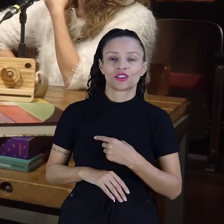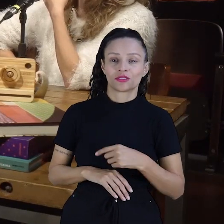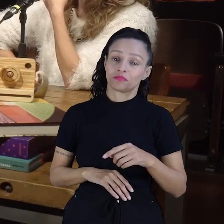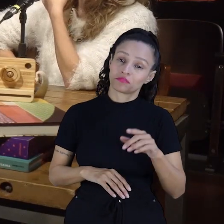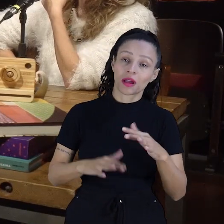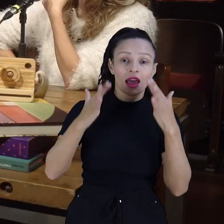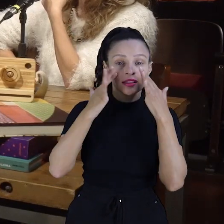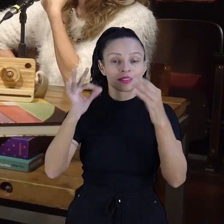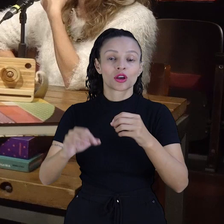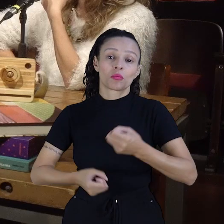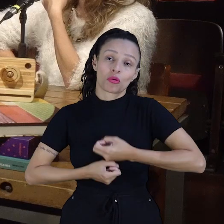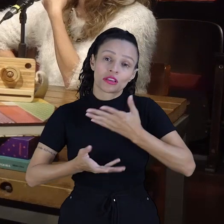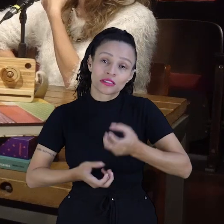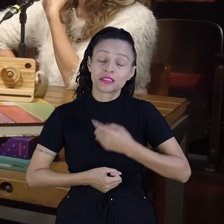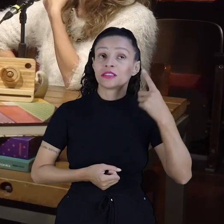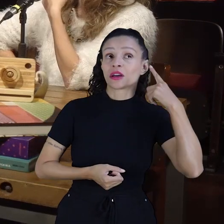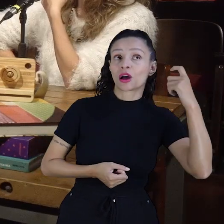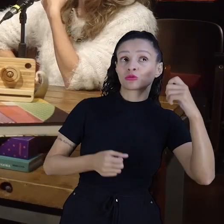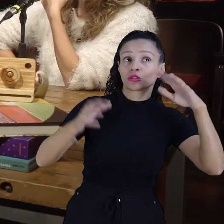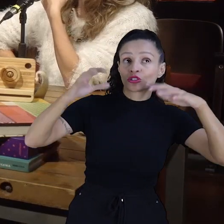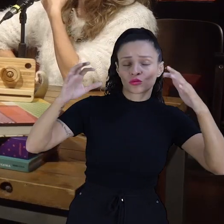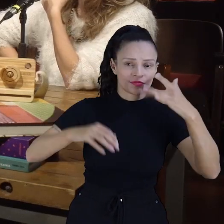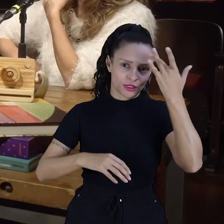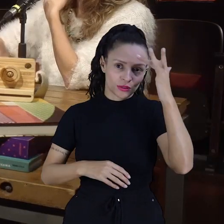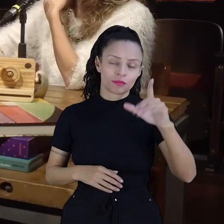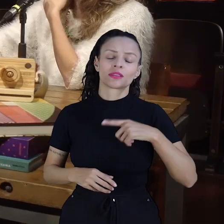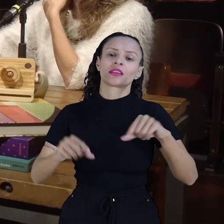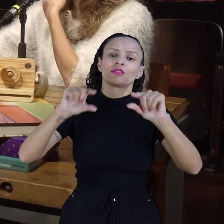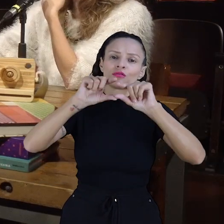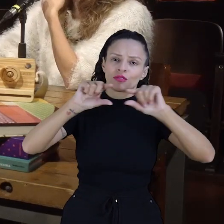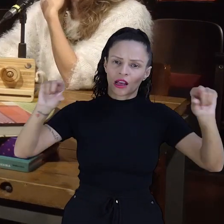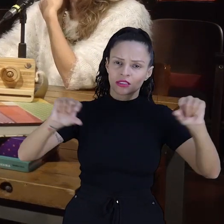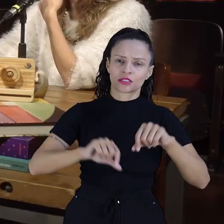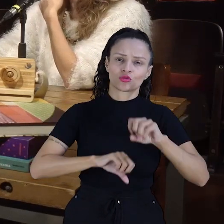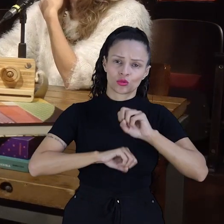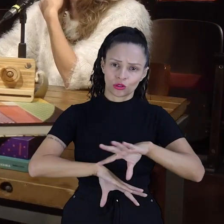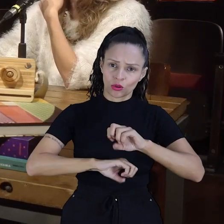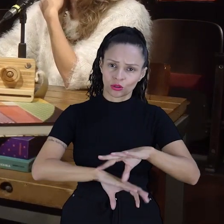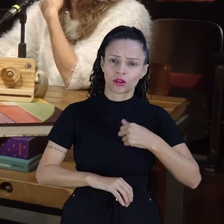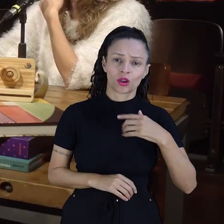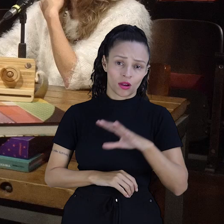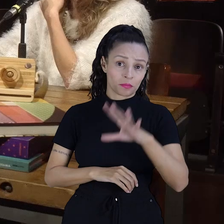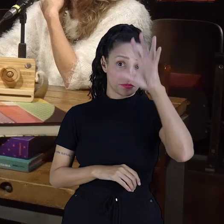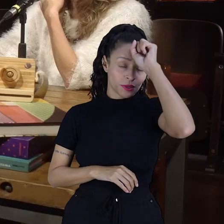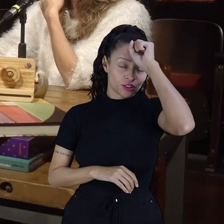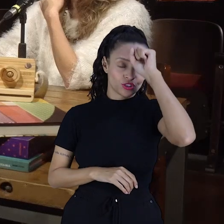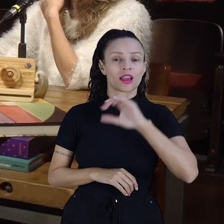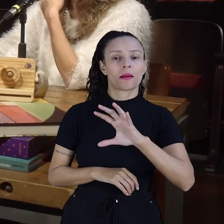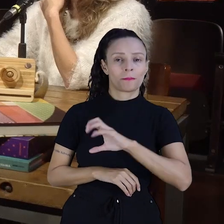ouvindo poesias ao som da chuva, não sei. Tem uma frase de um educador que eu aprendi